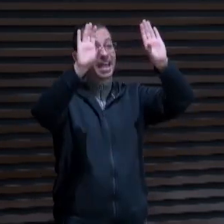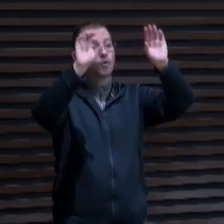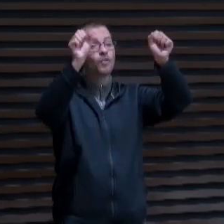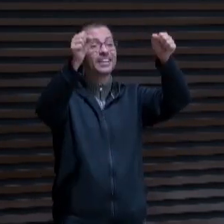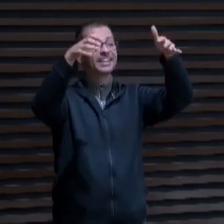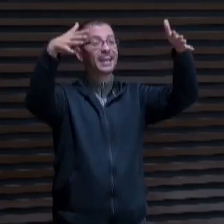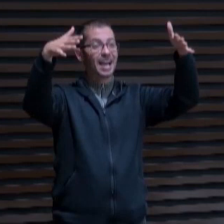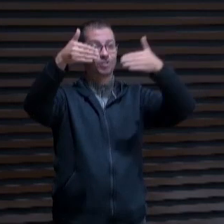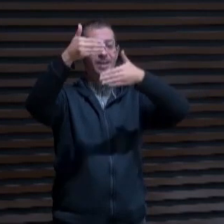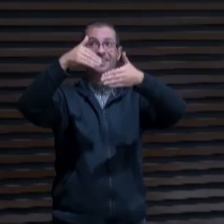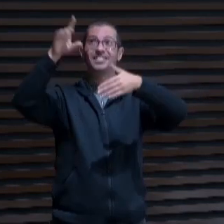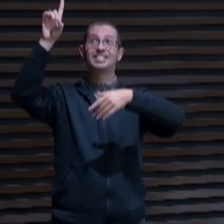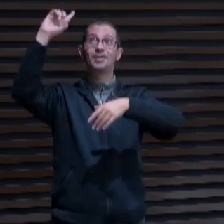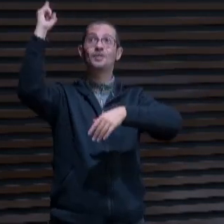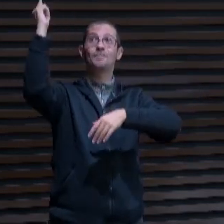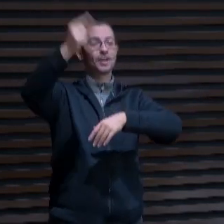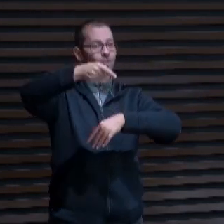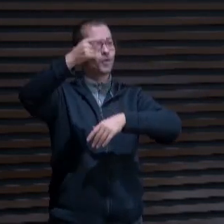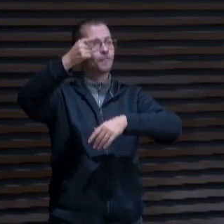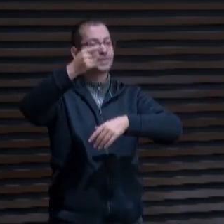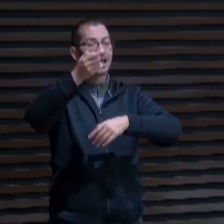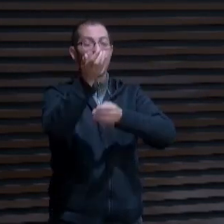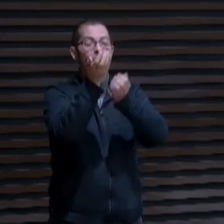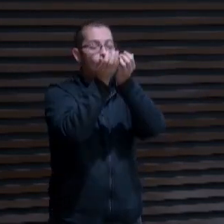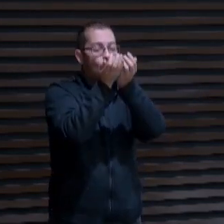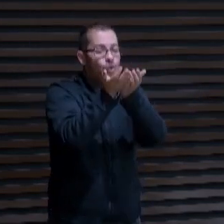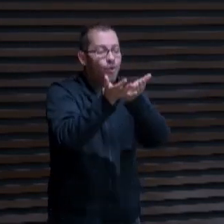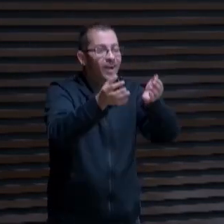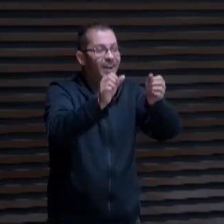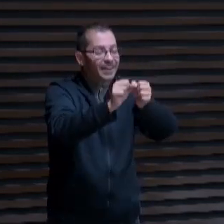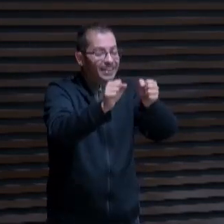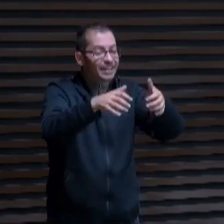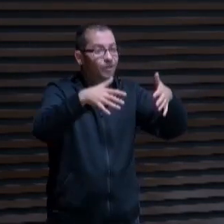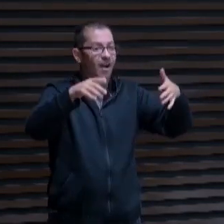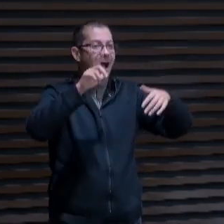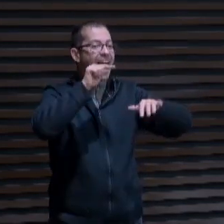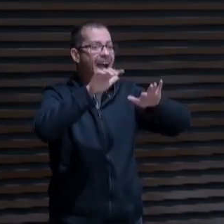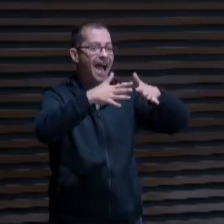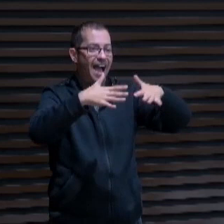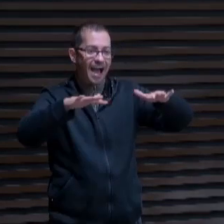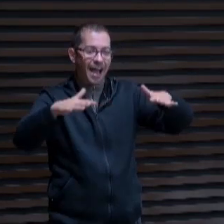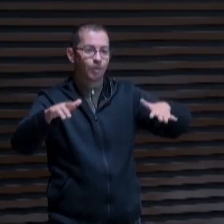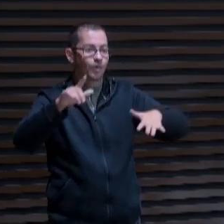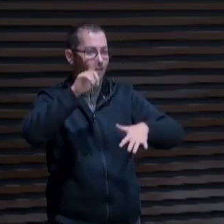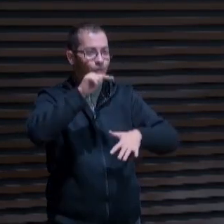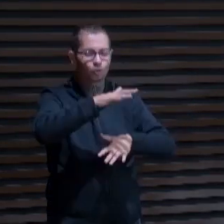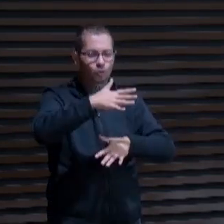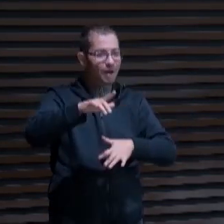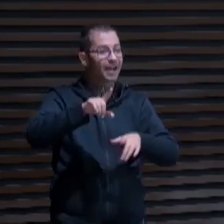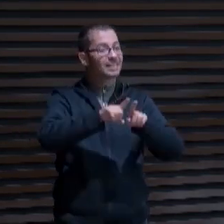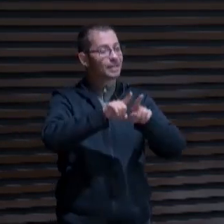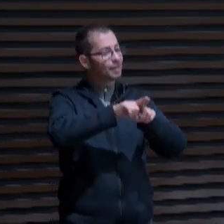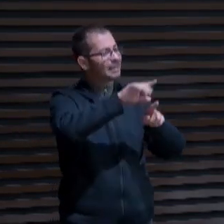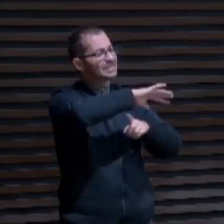sopro de sua boca o exército deles. Ele ajunta em montão as águas do mar, e em reservatório encerra as grandes